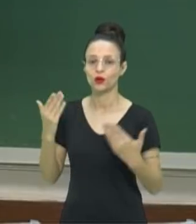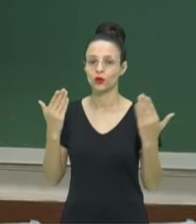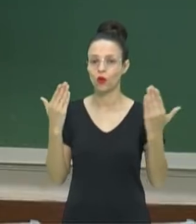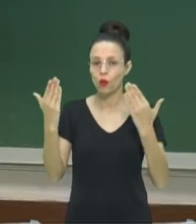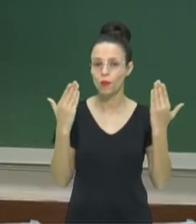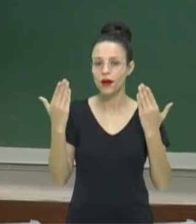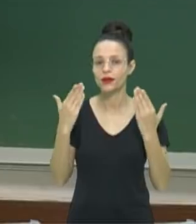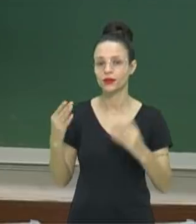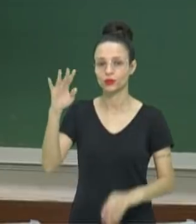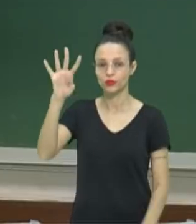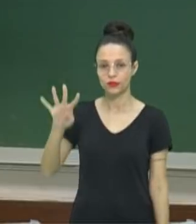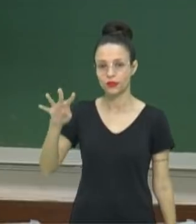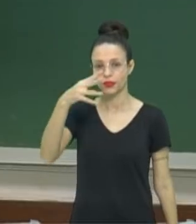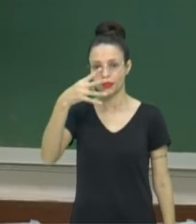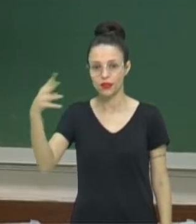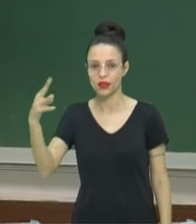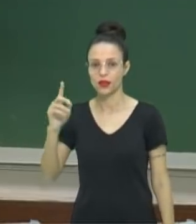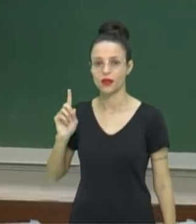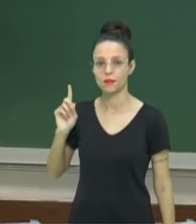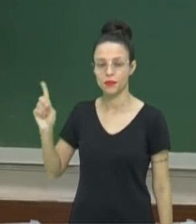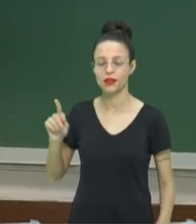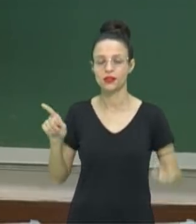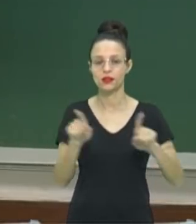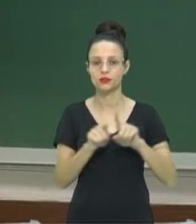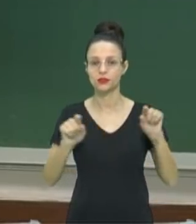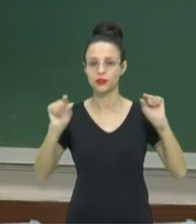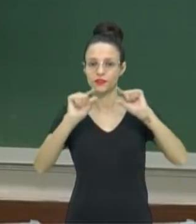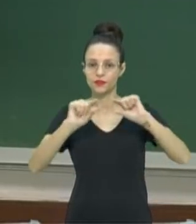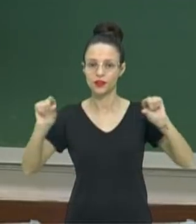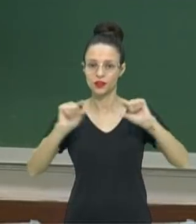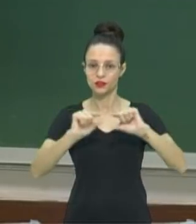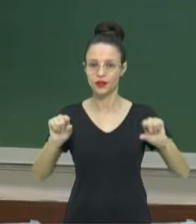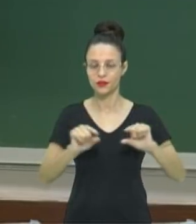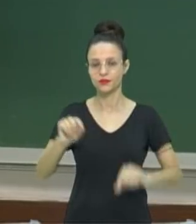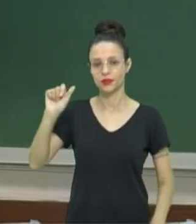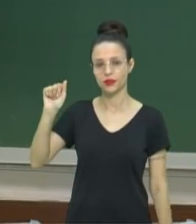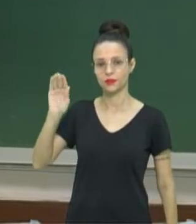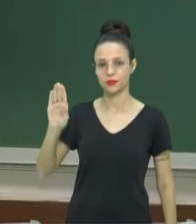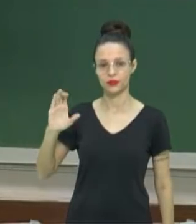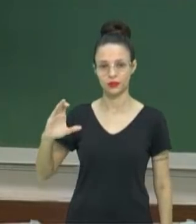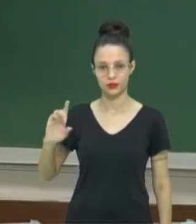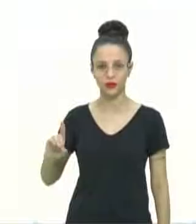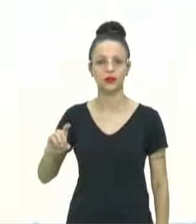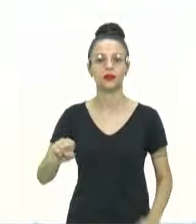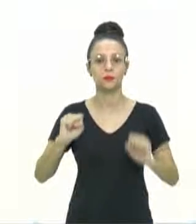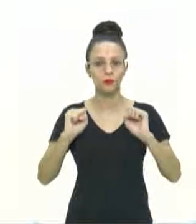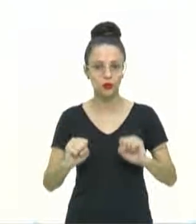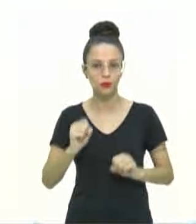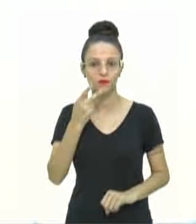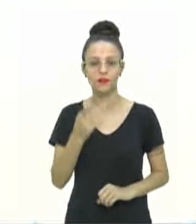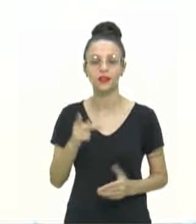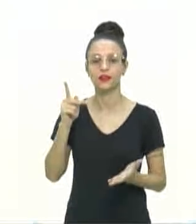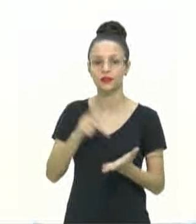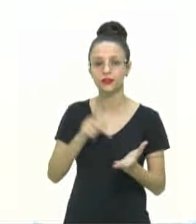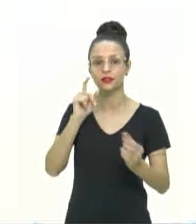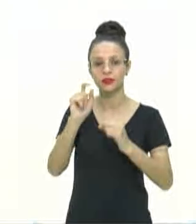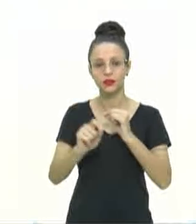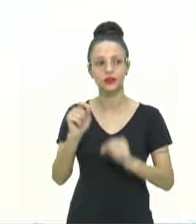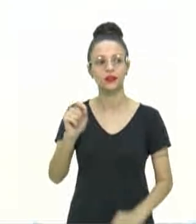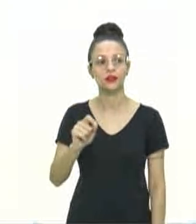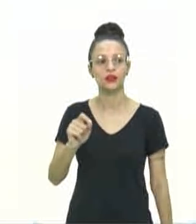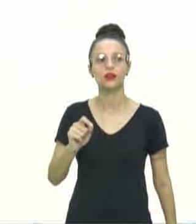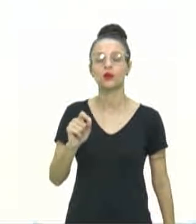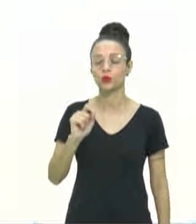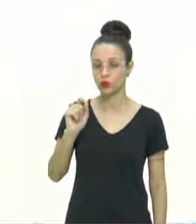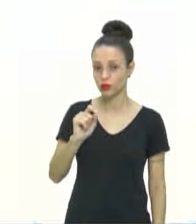comparando os dados da tabela e as afirmações que nós tínhamos ali, é possível afirmar que a região sul apresenta